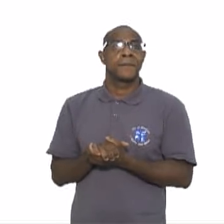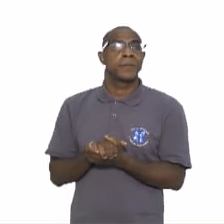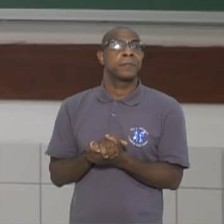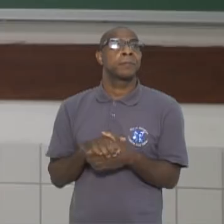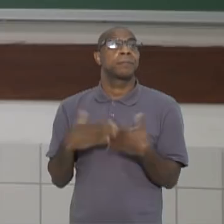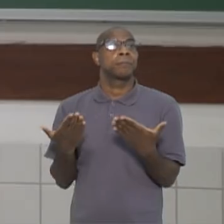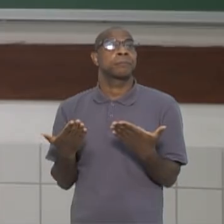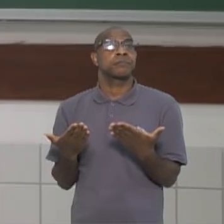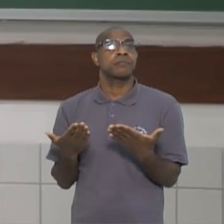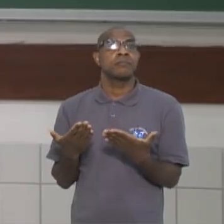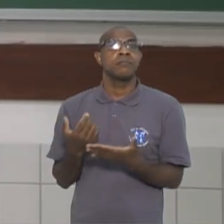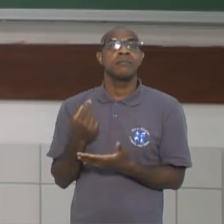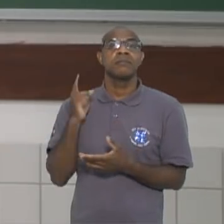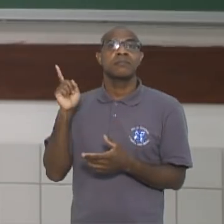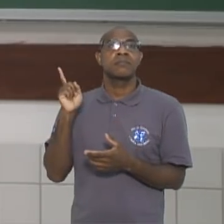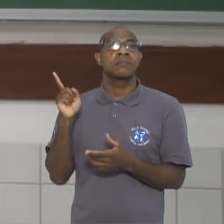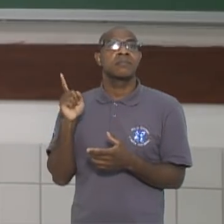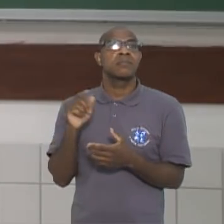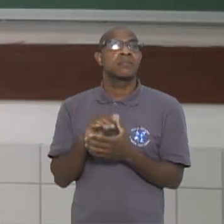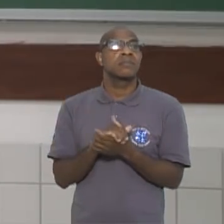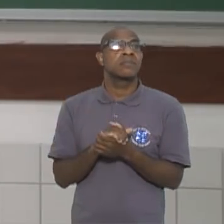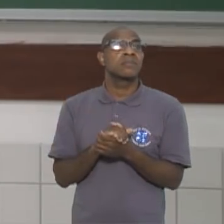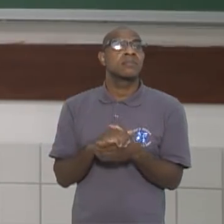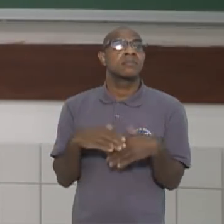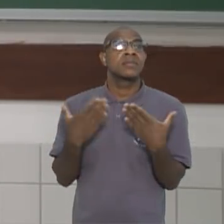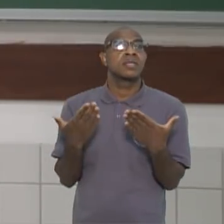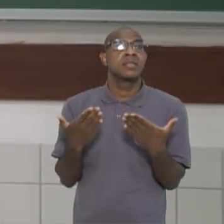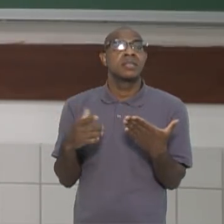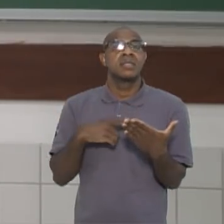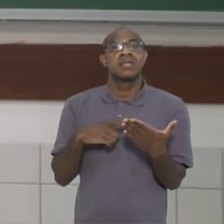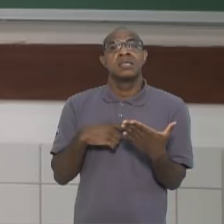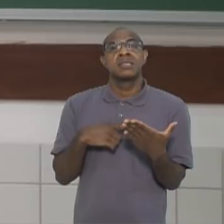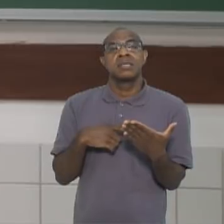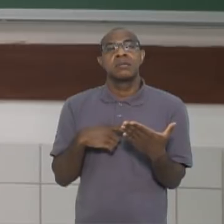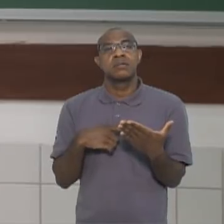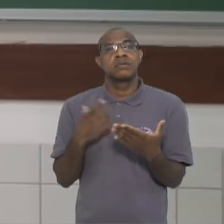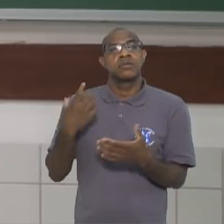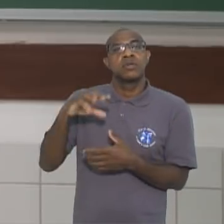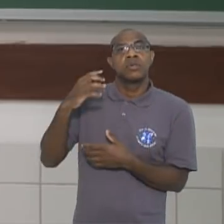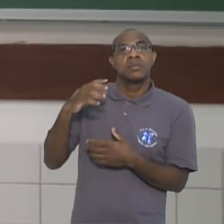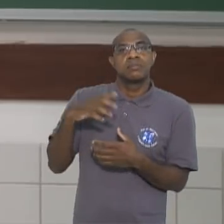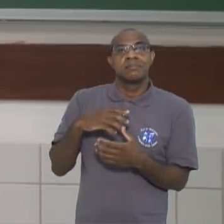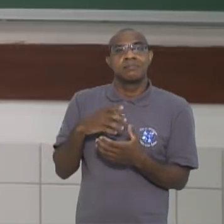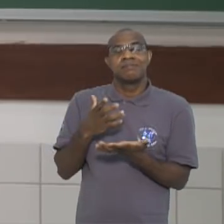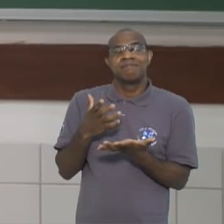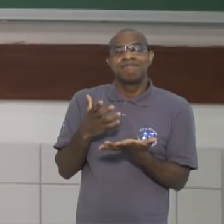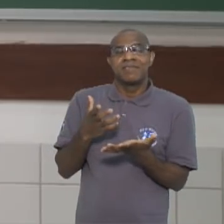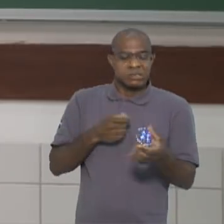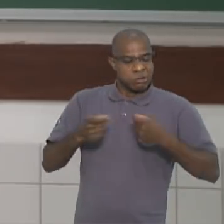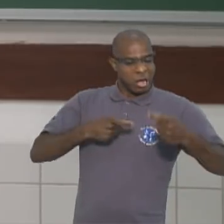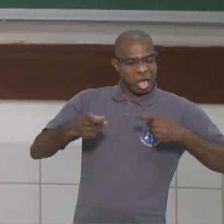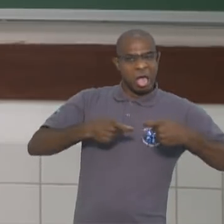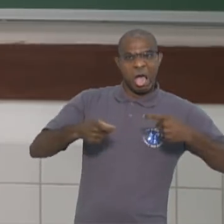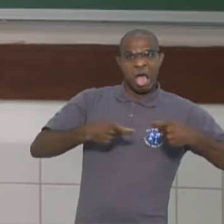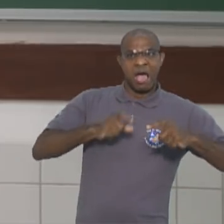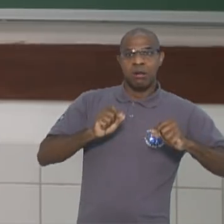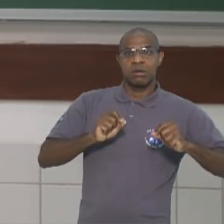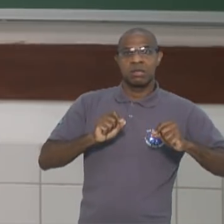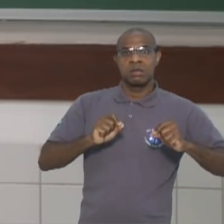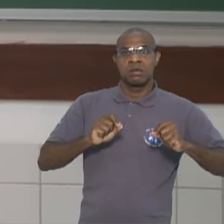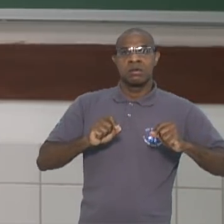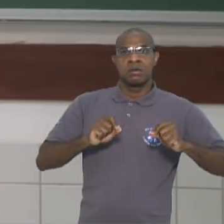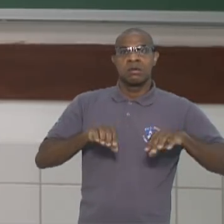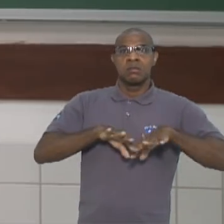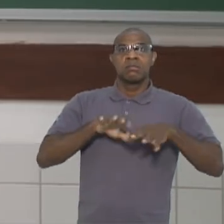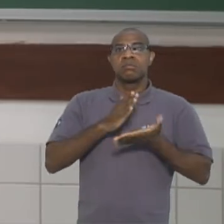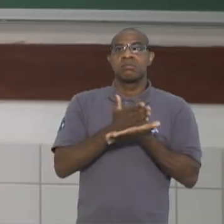a gente tem que entender que os merovingios tiraram aquele aspecto do rei de guerreiro e passou mais a ser simbólico.